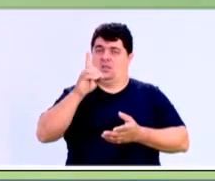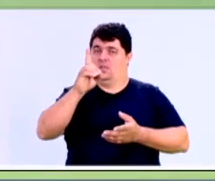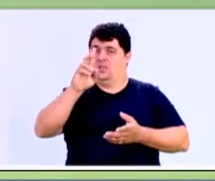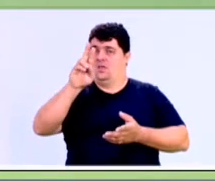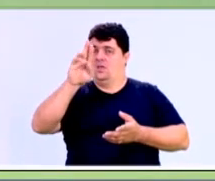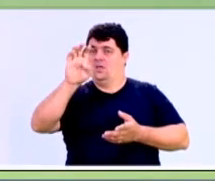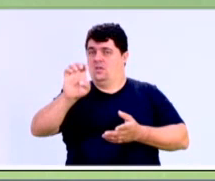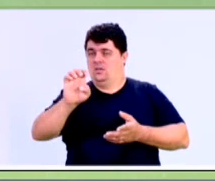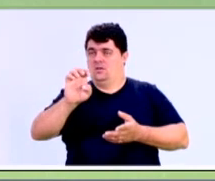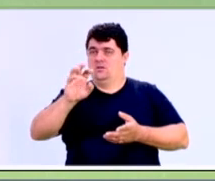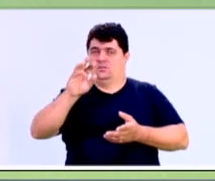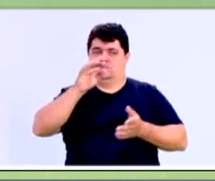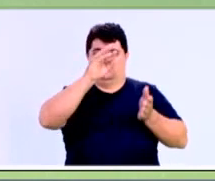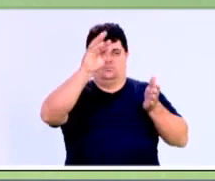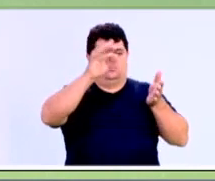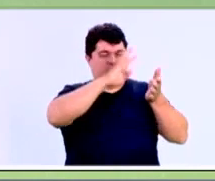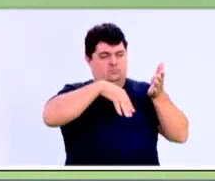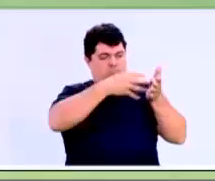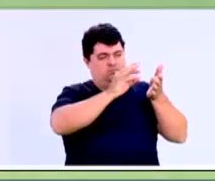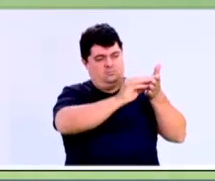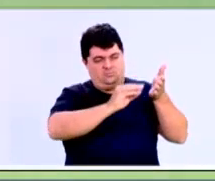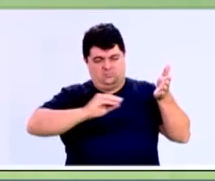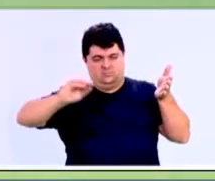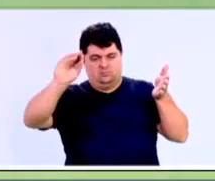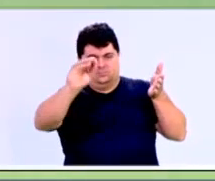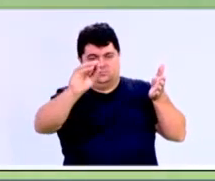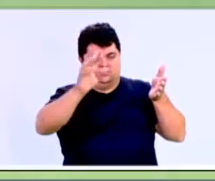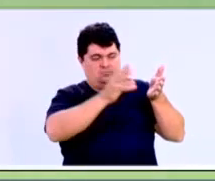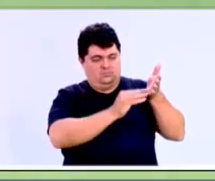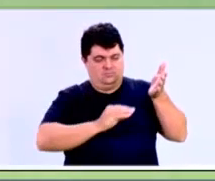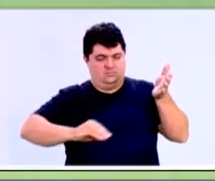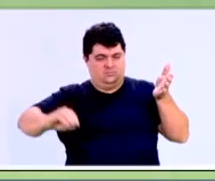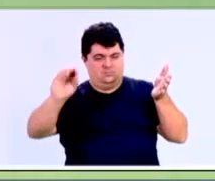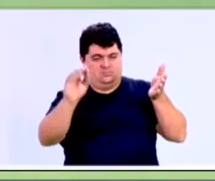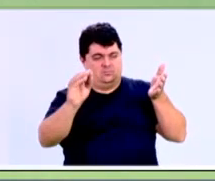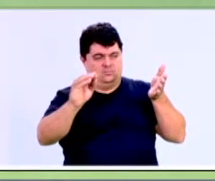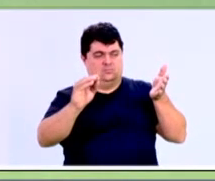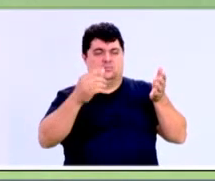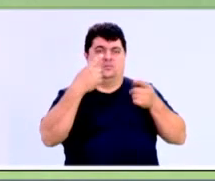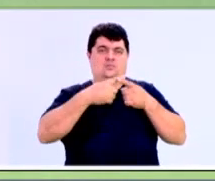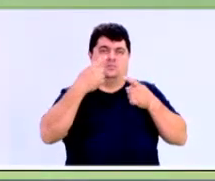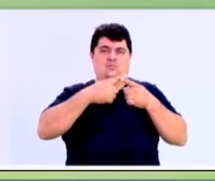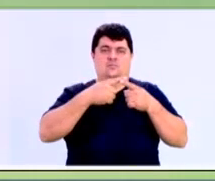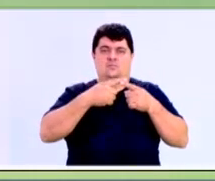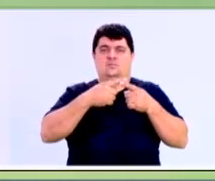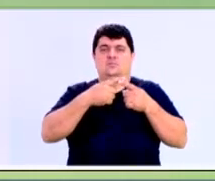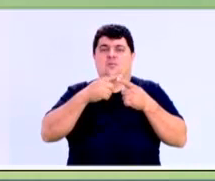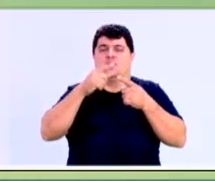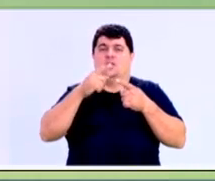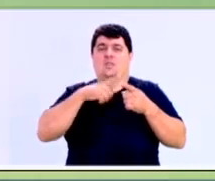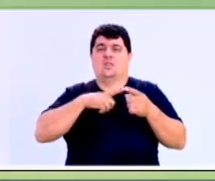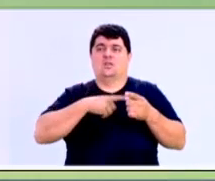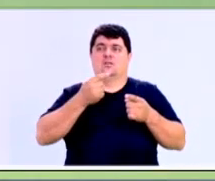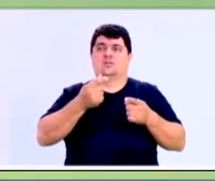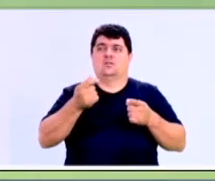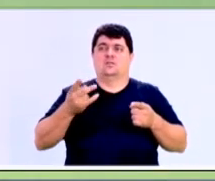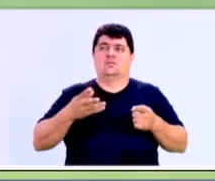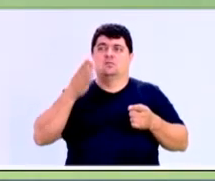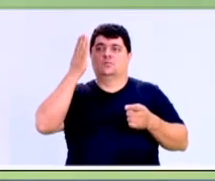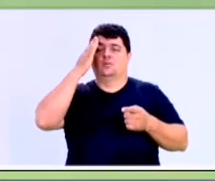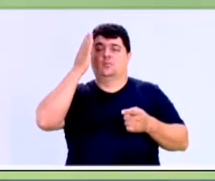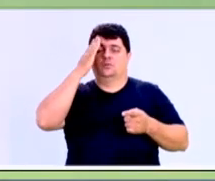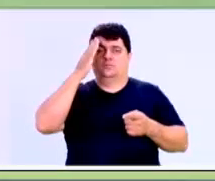vou tirar a informação daqui para fazer os prazos, vou fazer obtido através da minha receita, né? A minha